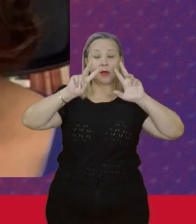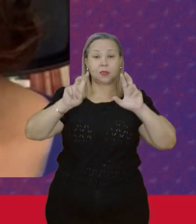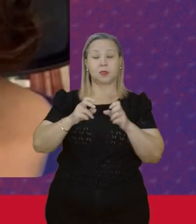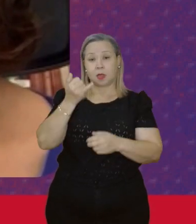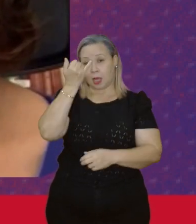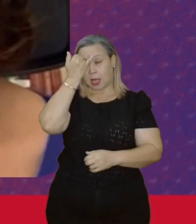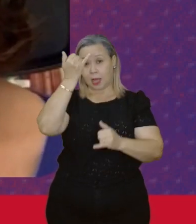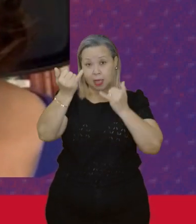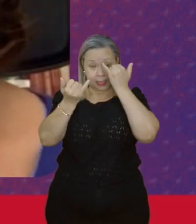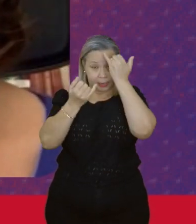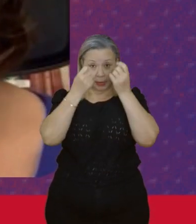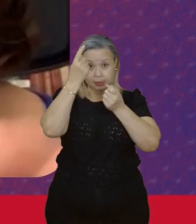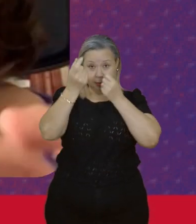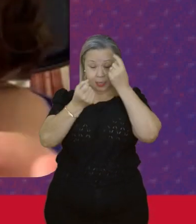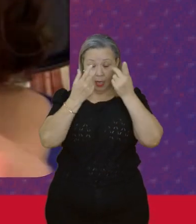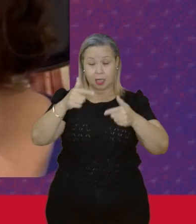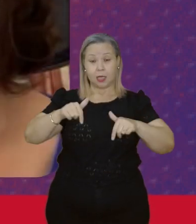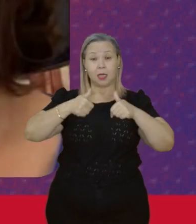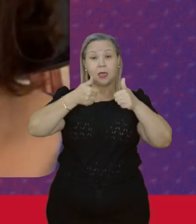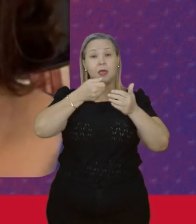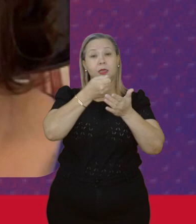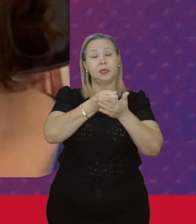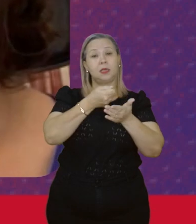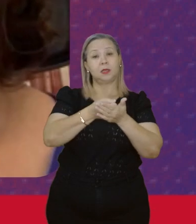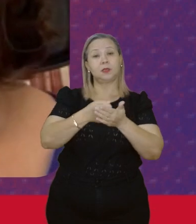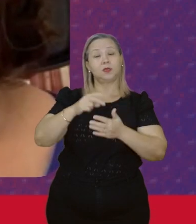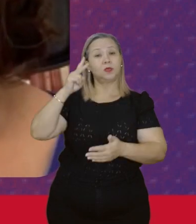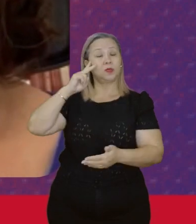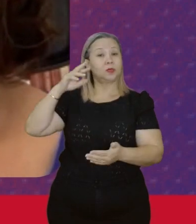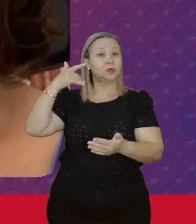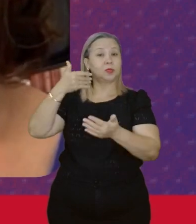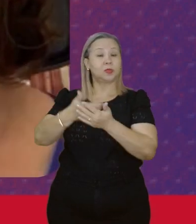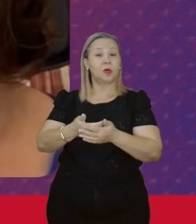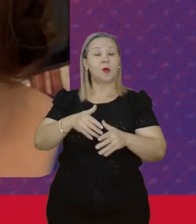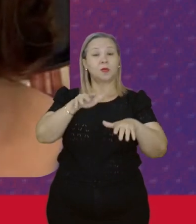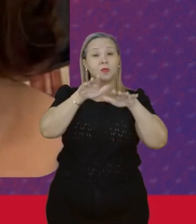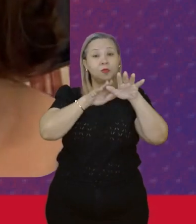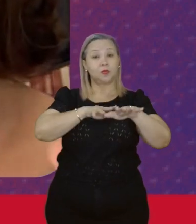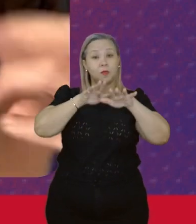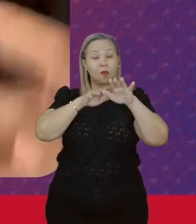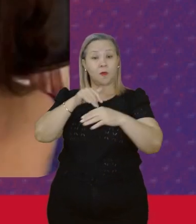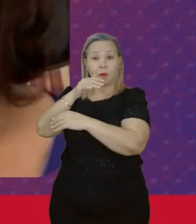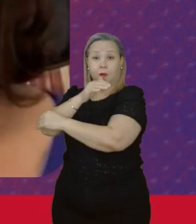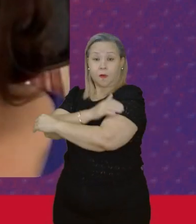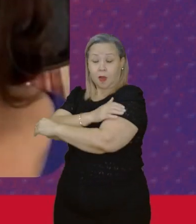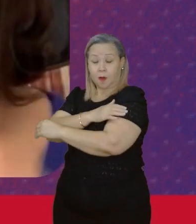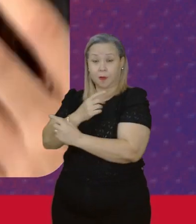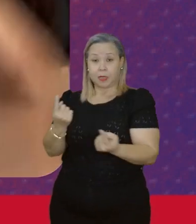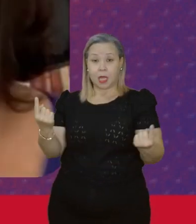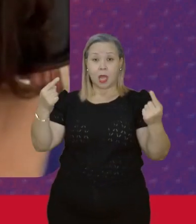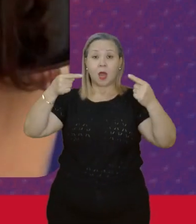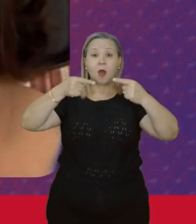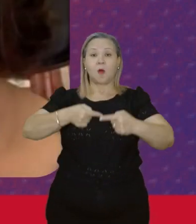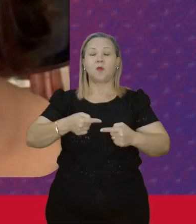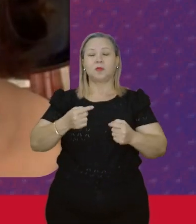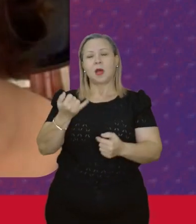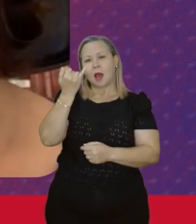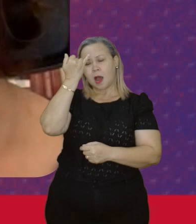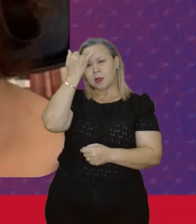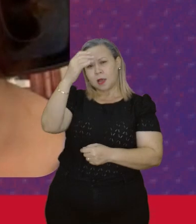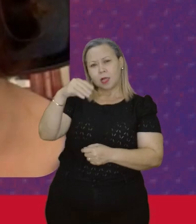e às lutas históricas dos movimentos feministas e contrárias à ideia e à experiência